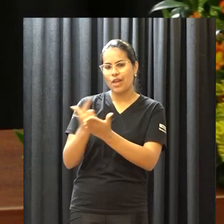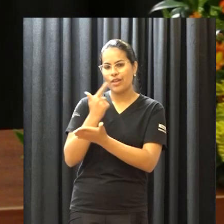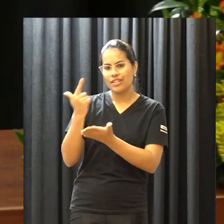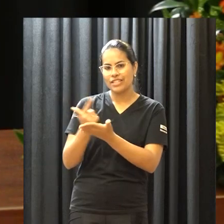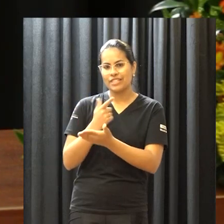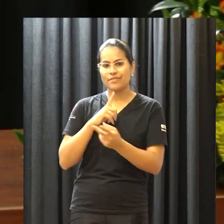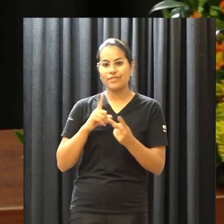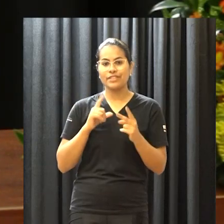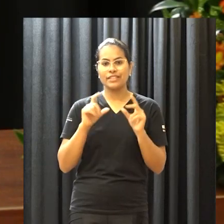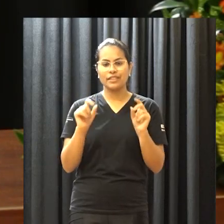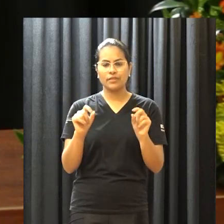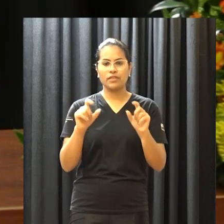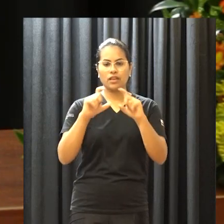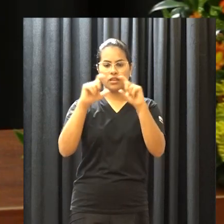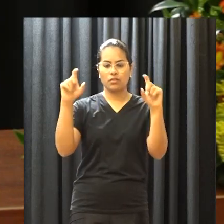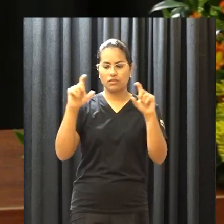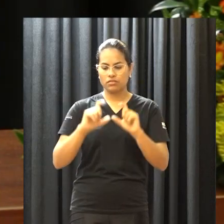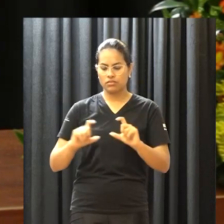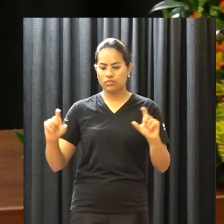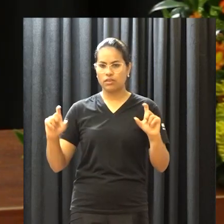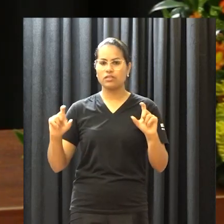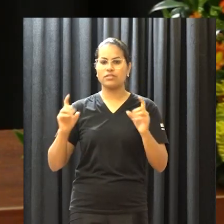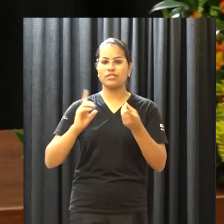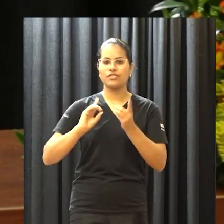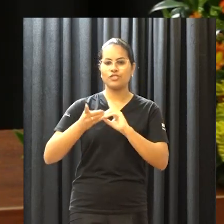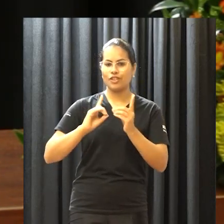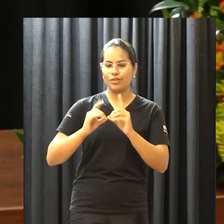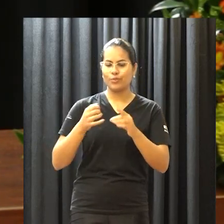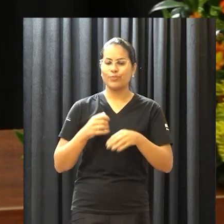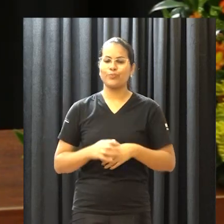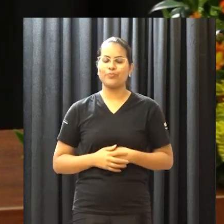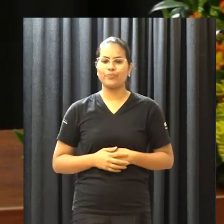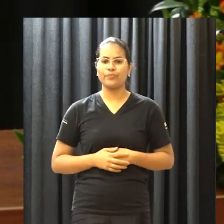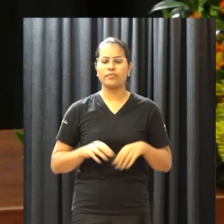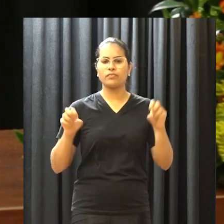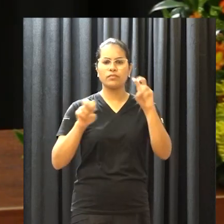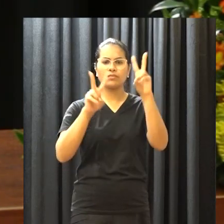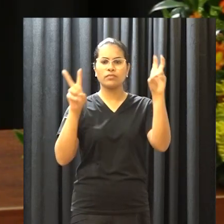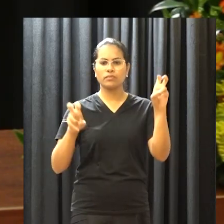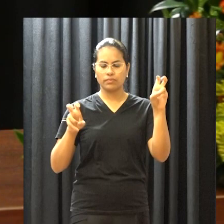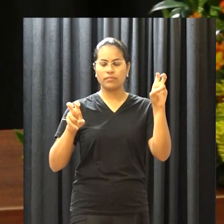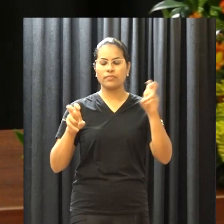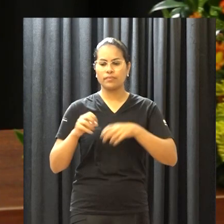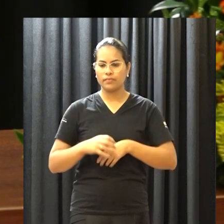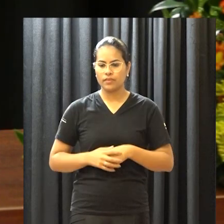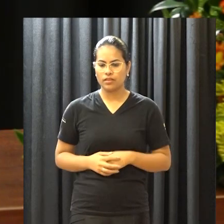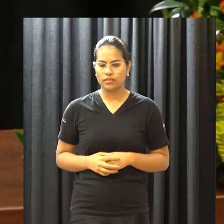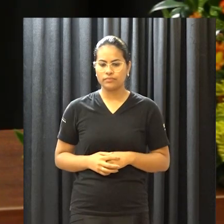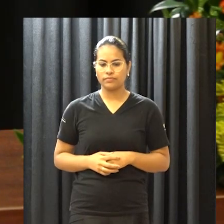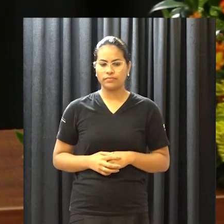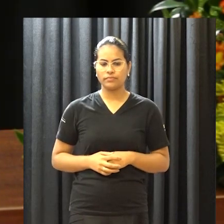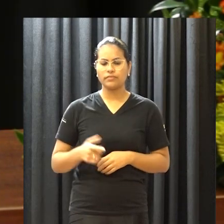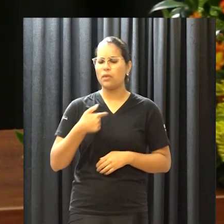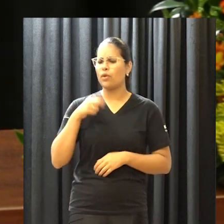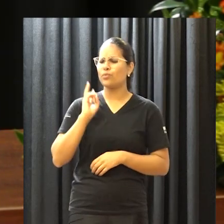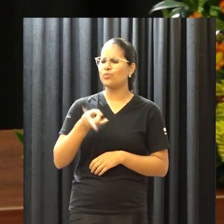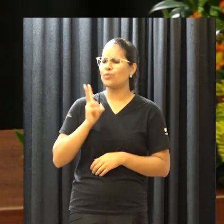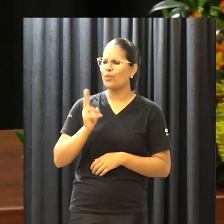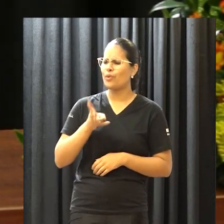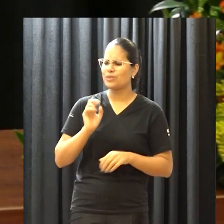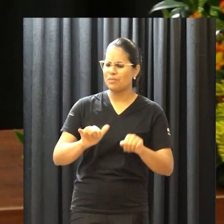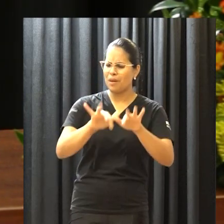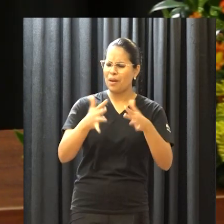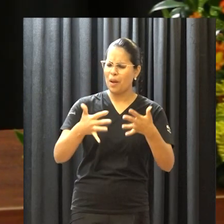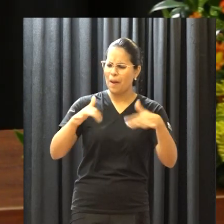dois quadros de diálogos que eu vou ler. Abre aspas, Maria falando aqui. Tô sempre caçando o mar,